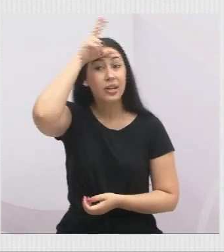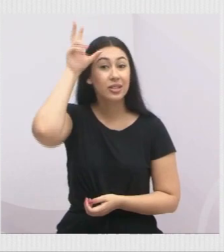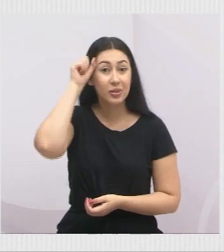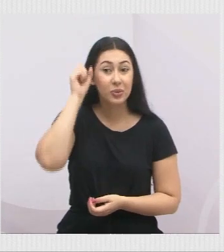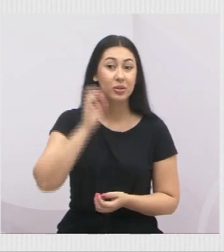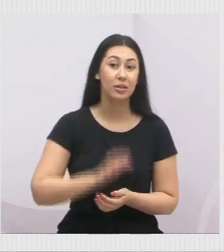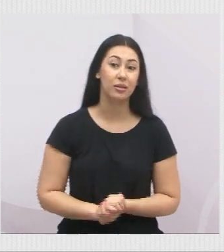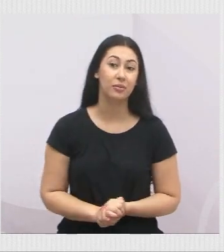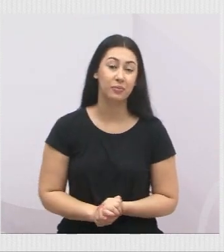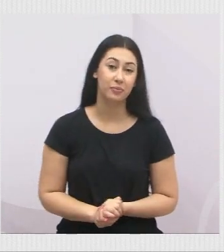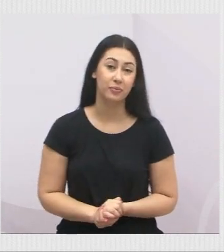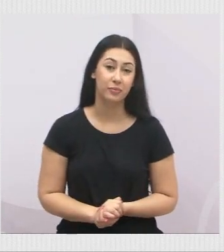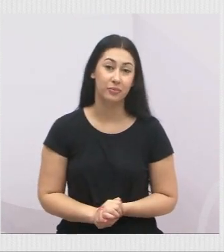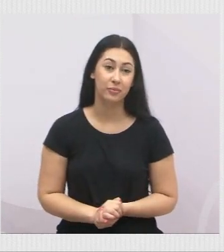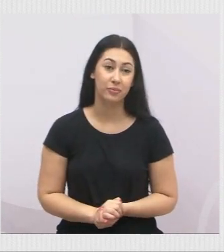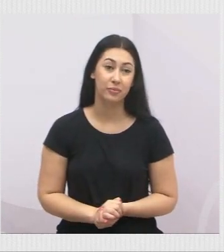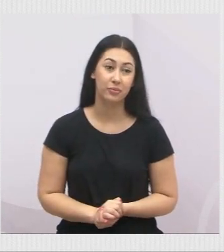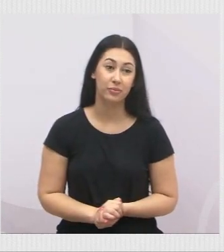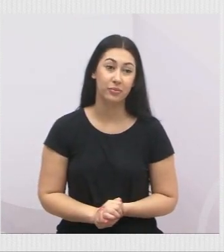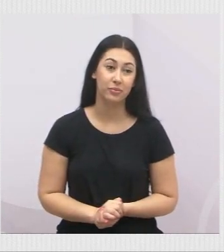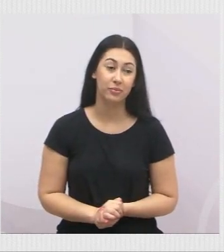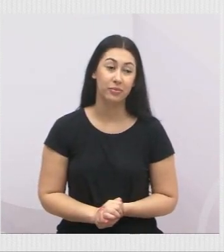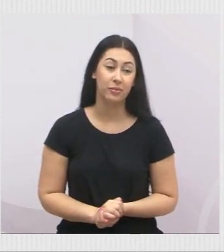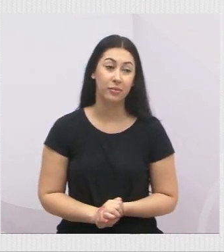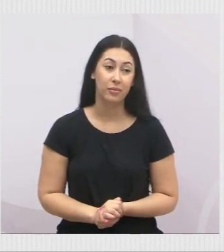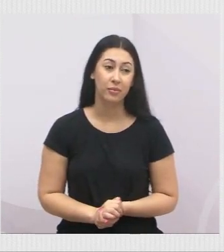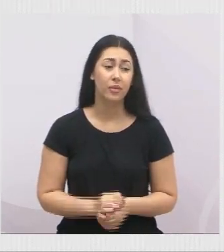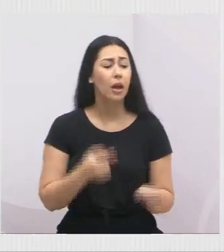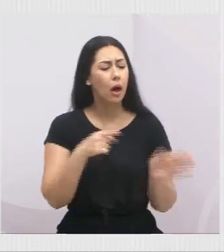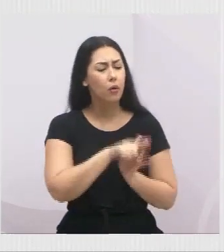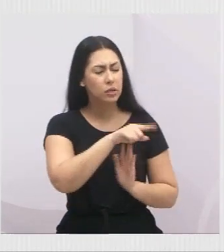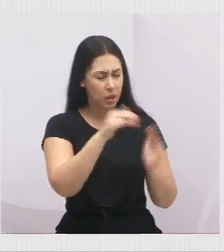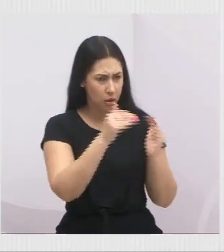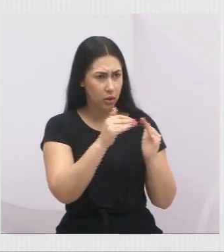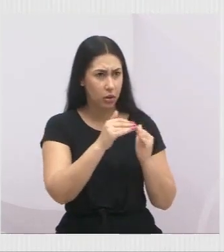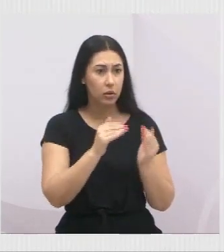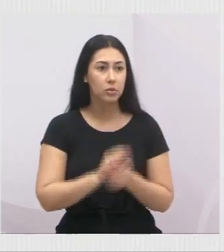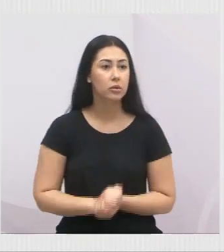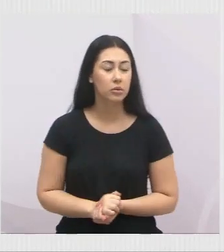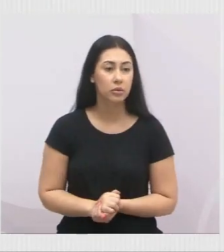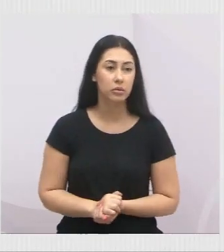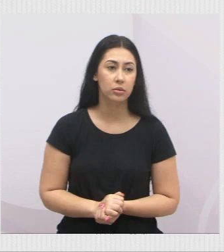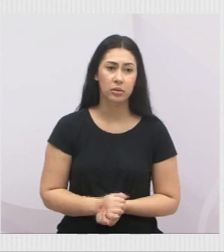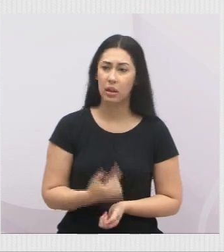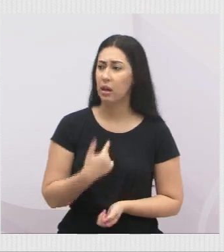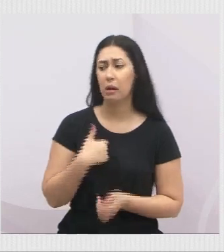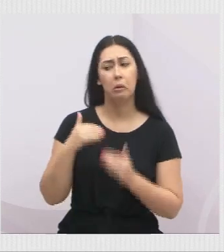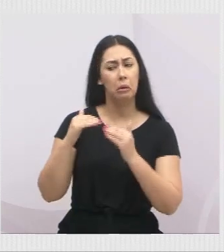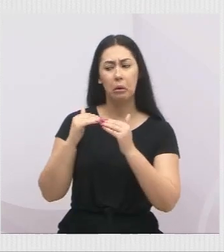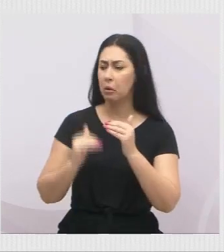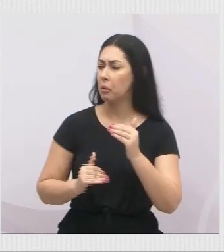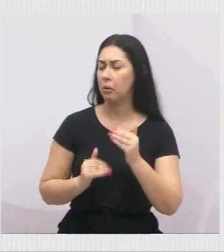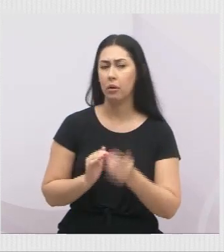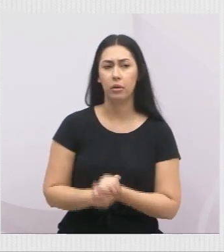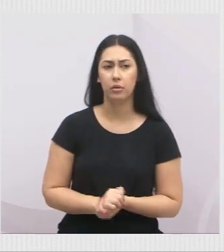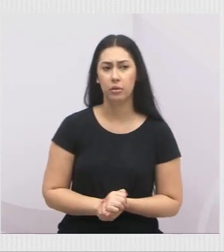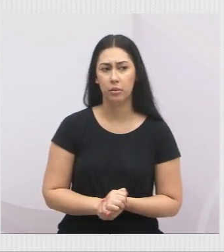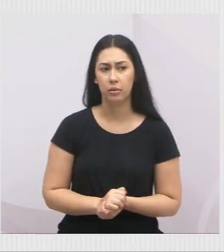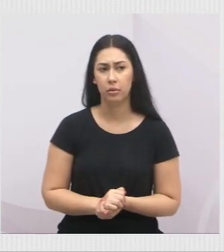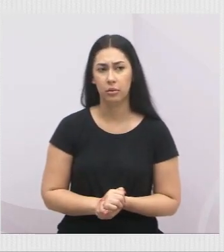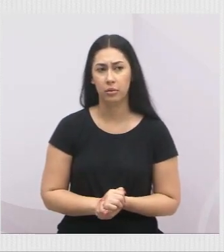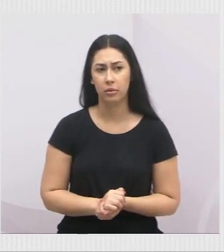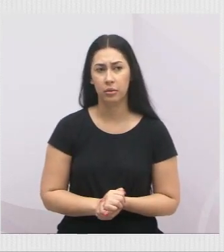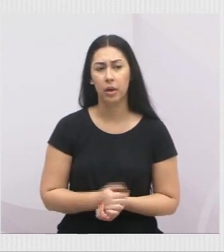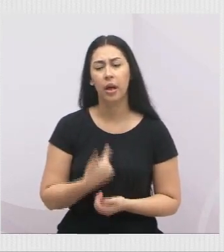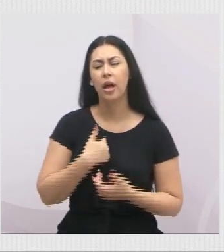tempo. Pior que isso é o desperdício de dinheiro. Pedro, você concorda com isso? Não, eu jamais. Desde que colocaram aquela placa lá embaixo, eu já falei